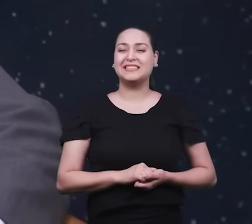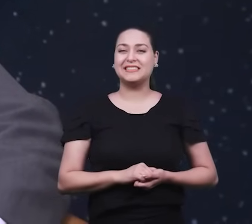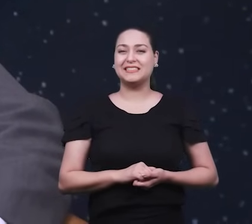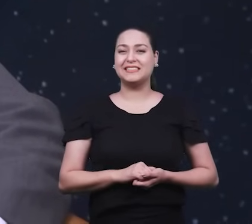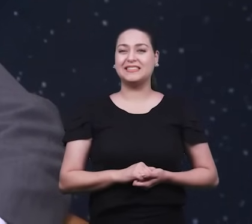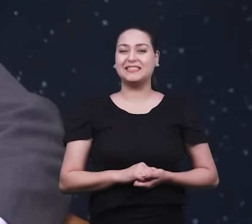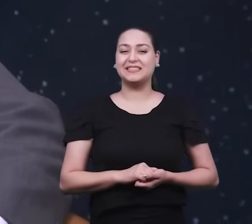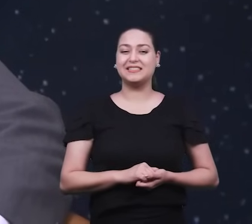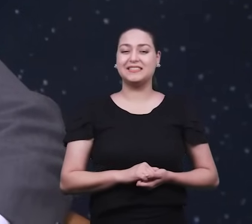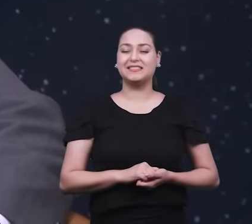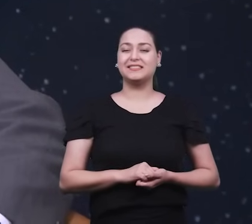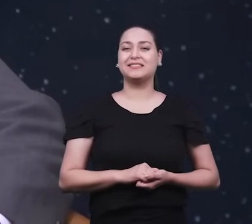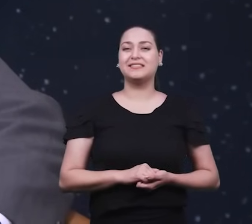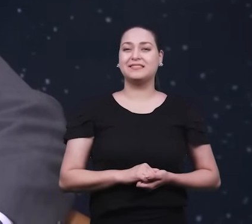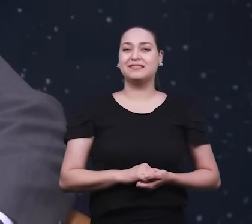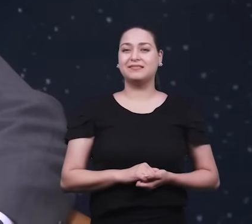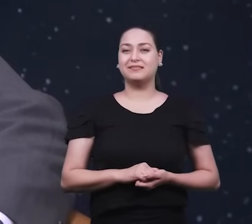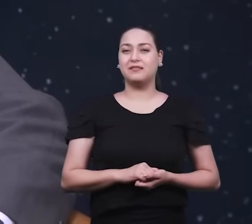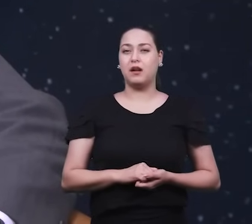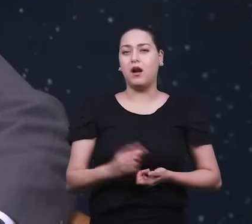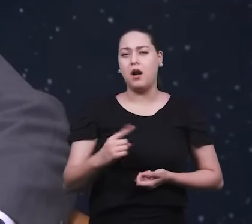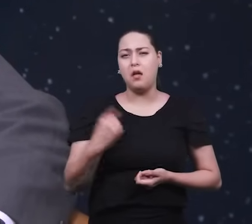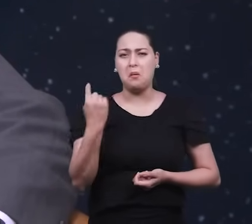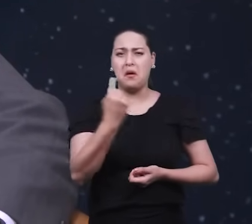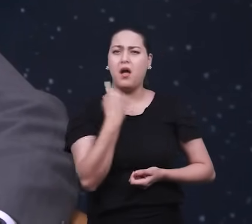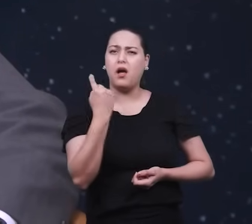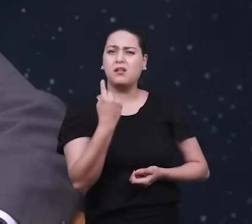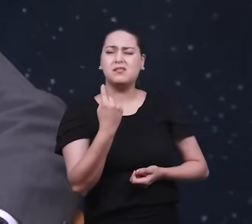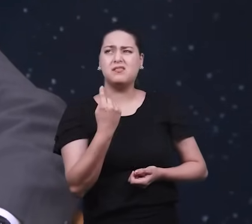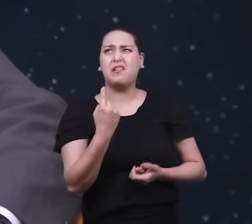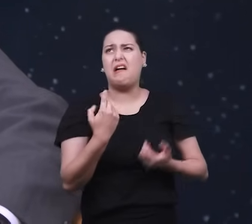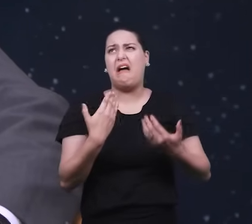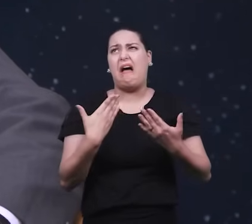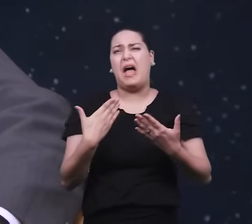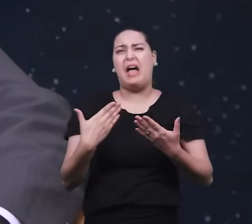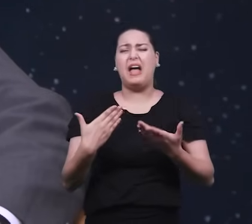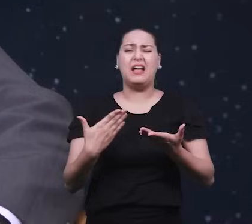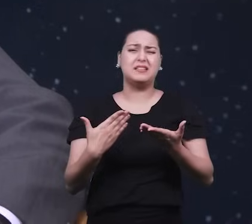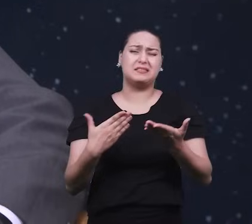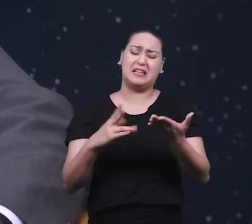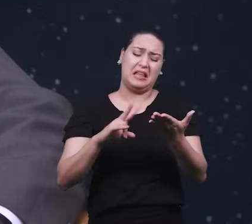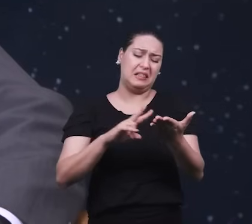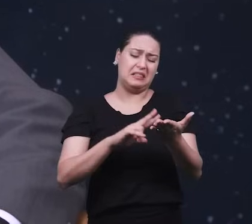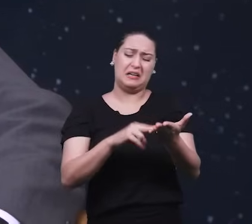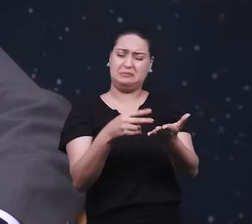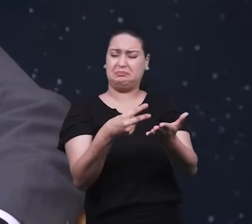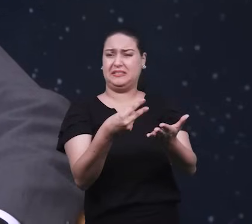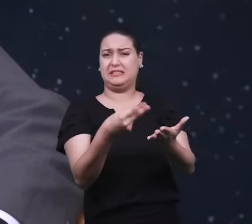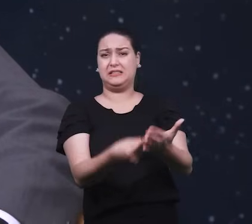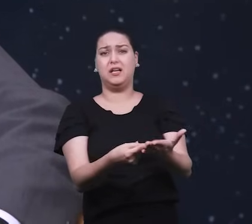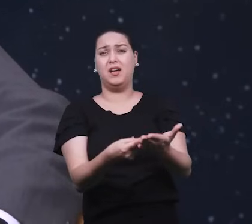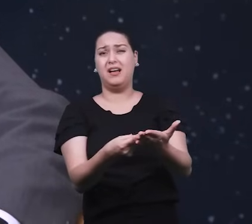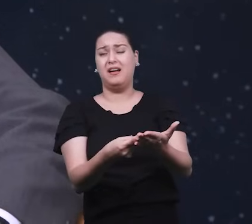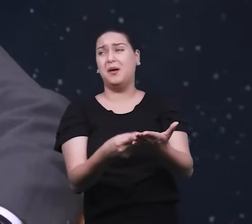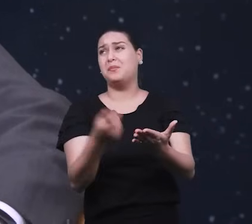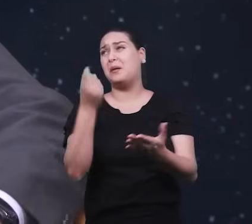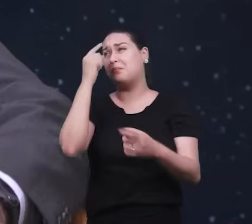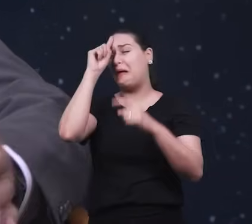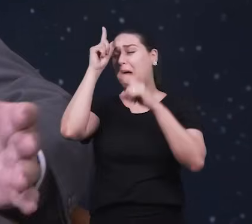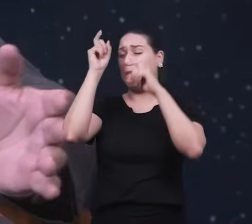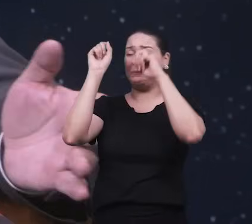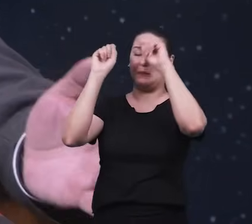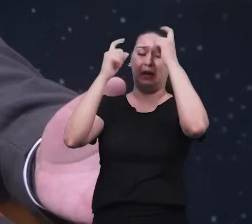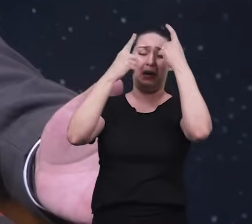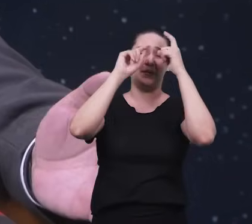não nos interessa buscar ou discutir interpretações, porque interpretações, um pensa de um jeito,